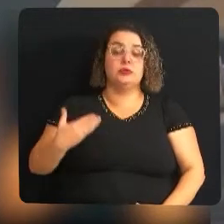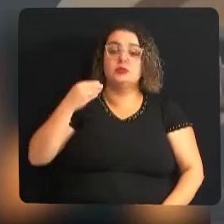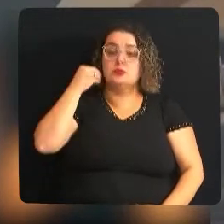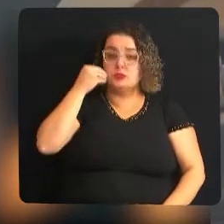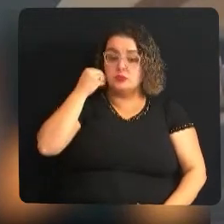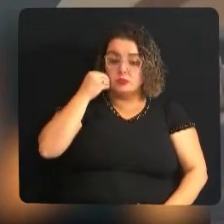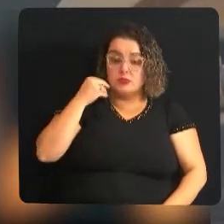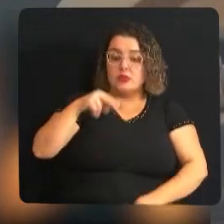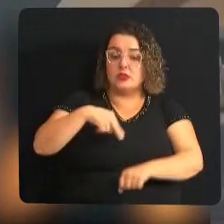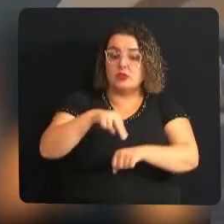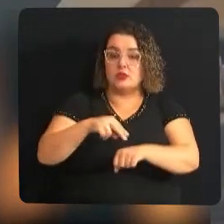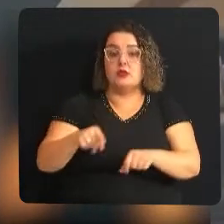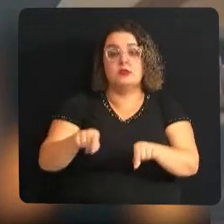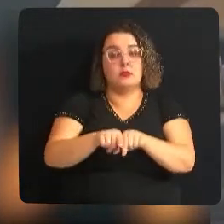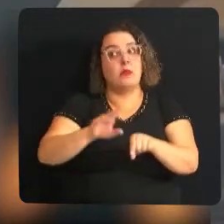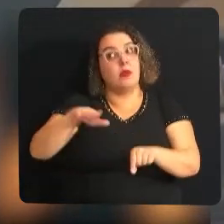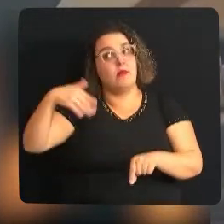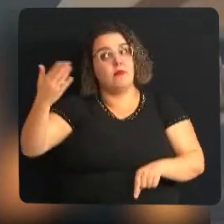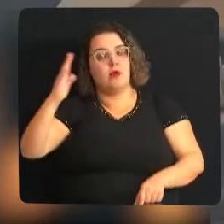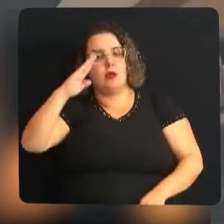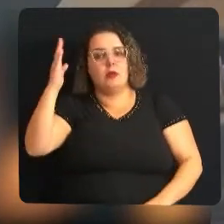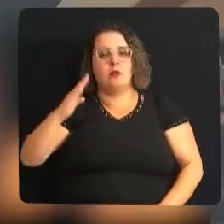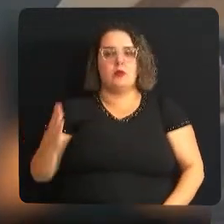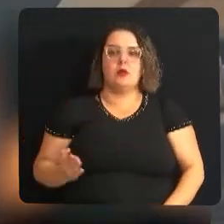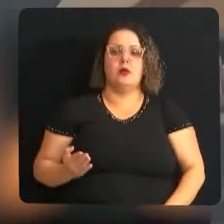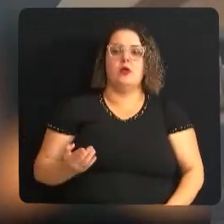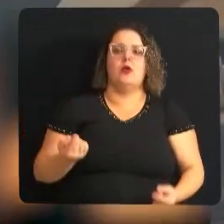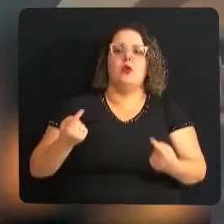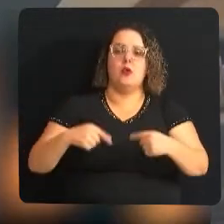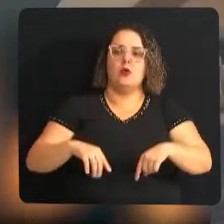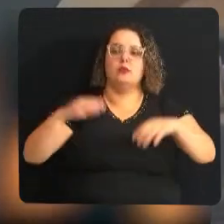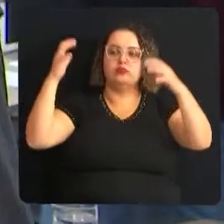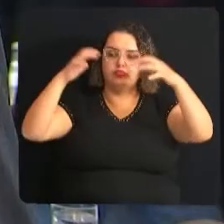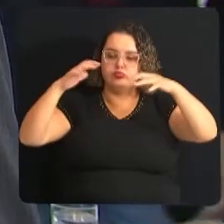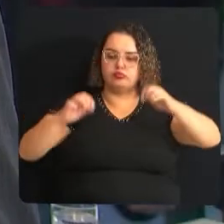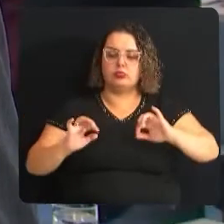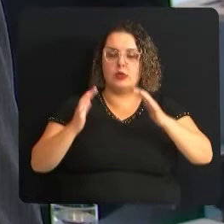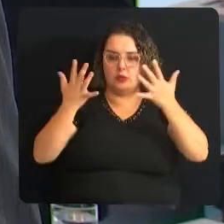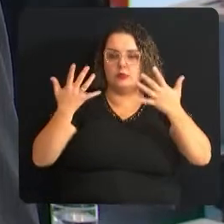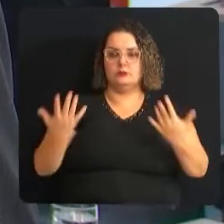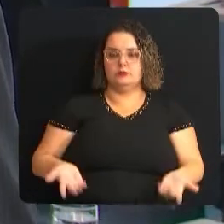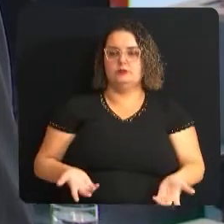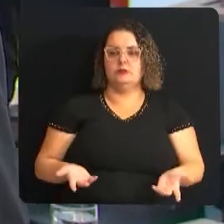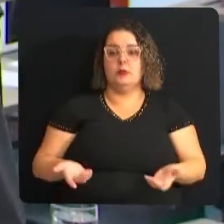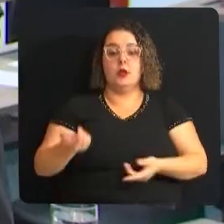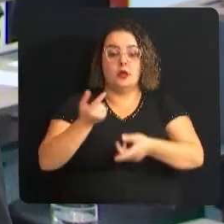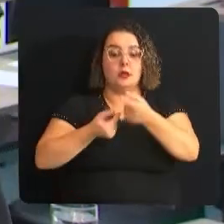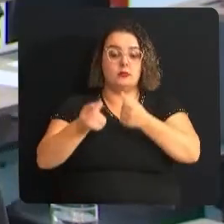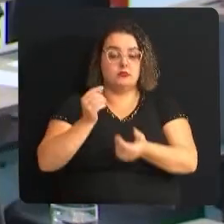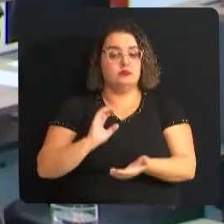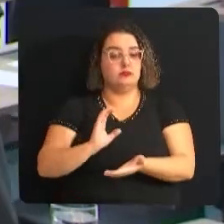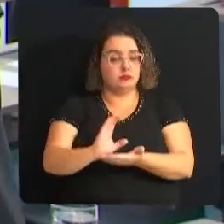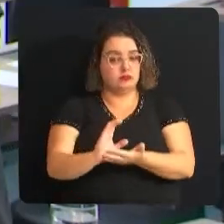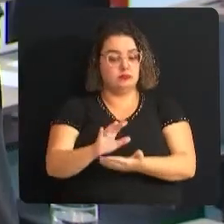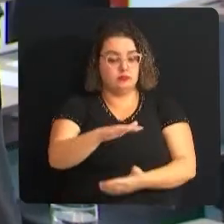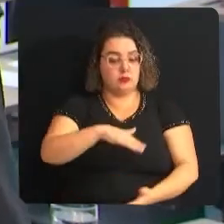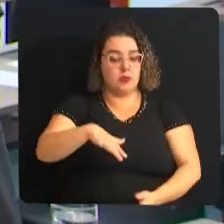experiências nacionais e internacionais de combate a estes eventos. Então, investimentos